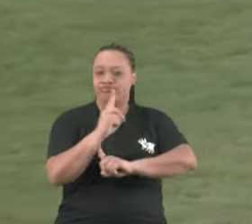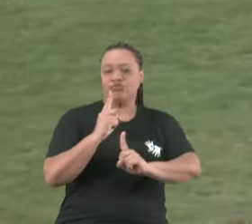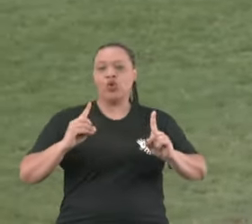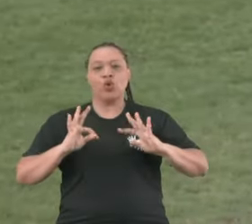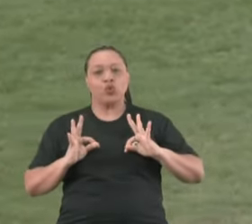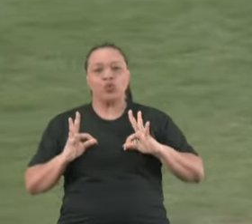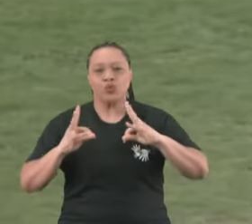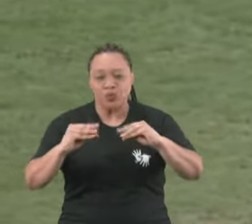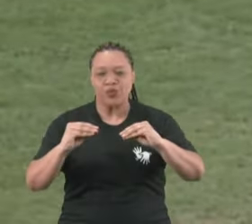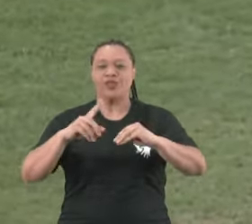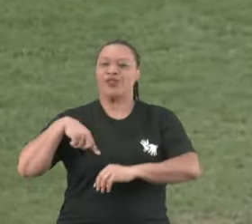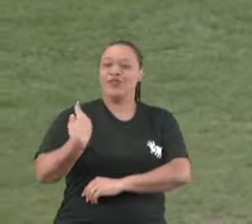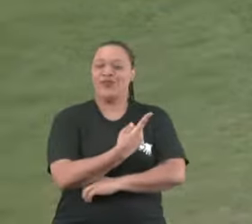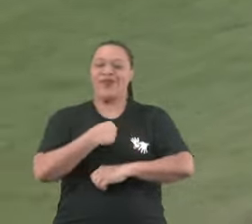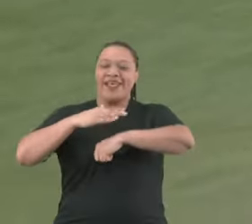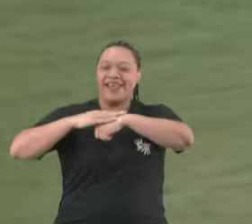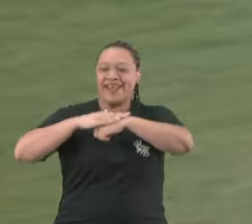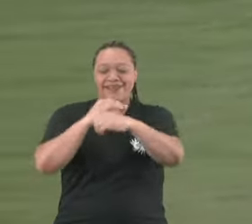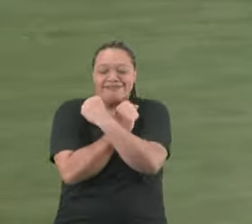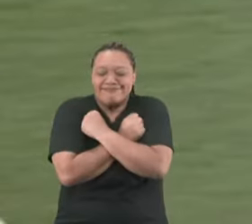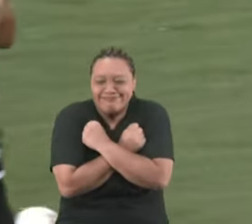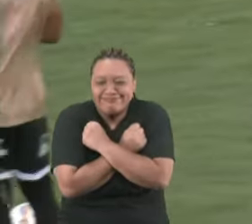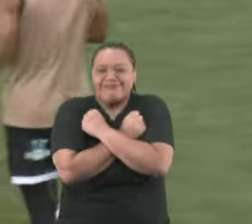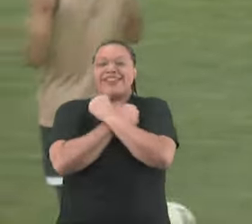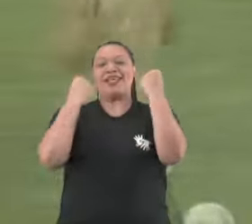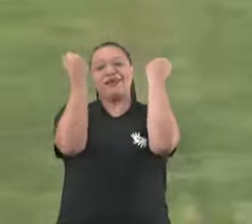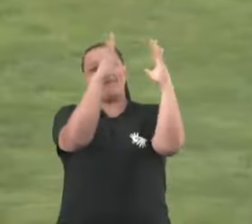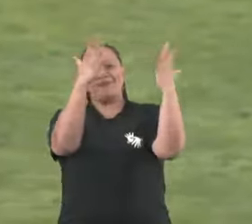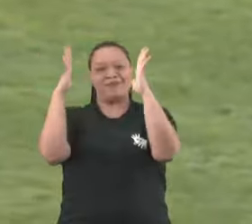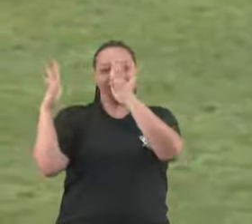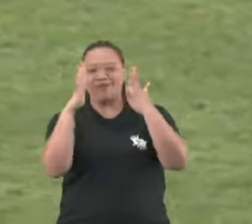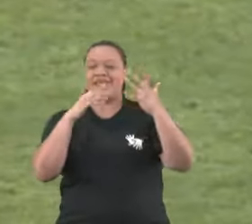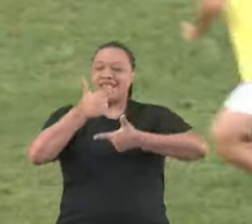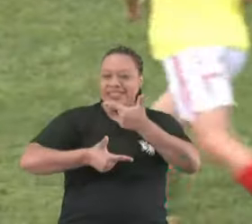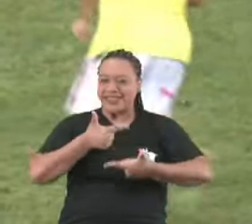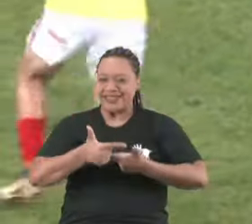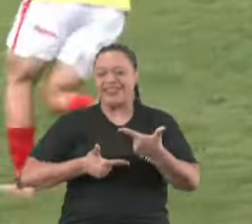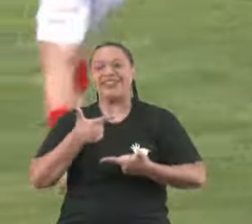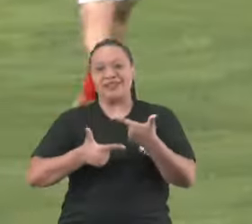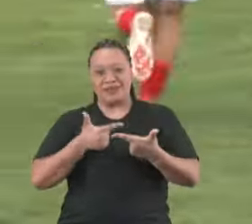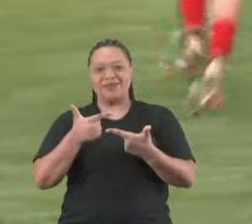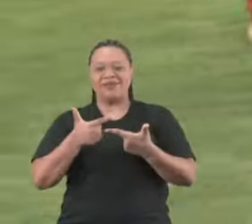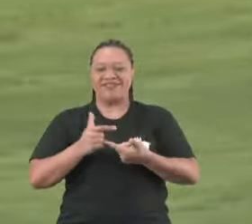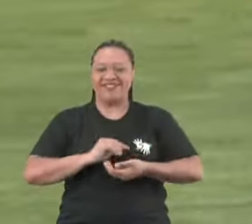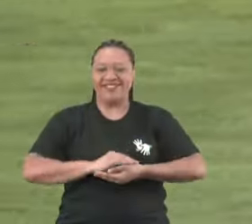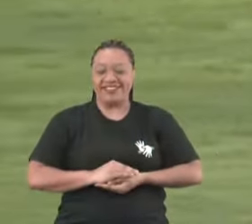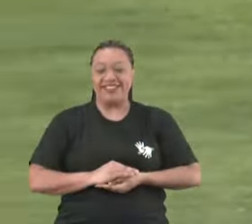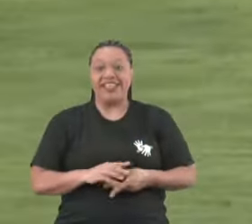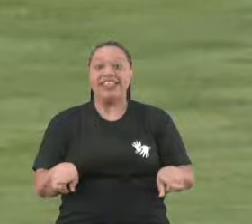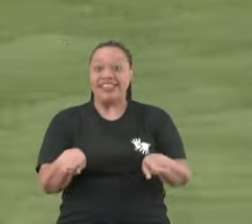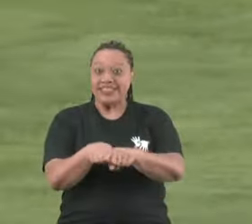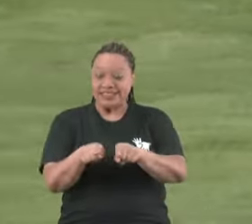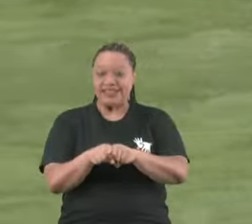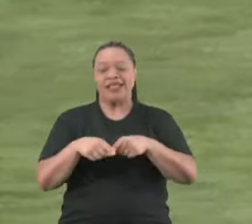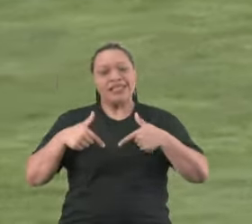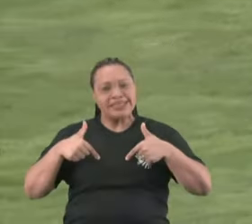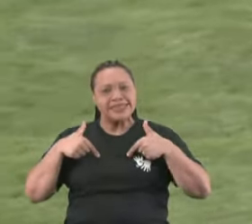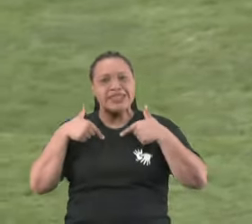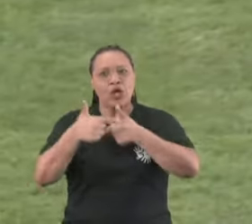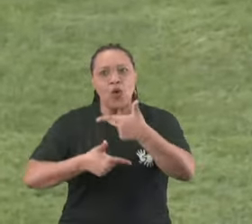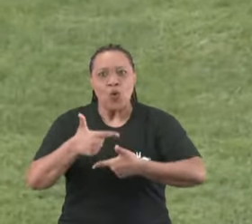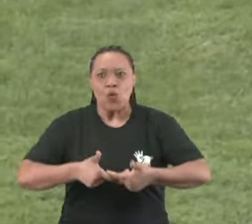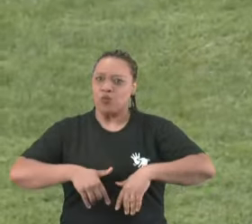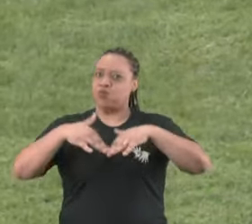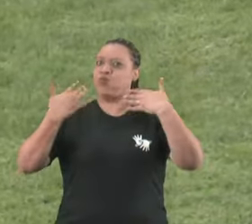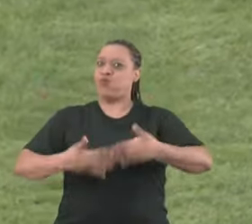eles, a gente transmite o nosso carinho, o nosso abraço, parabenizando por esse gigantesco trabalho. Esse gigantesco trabalho que